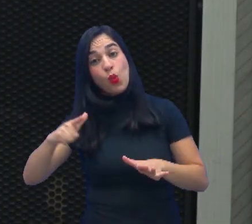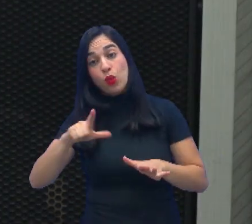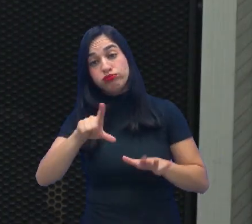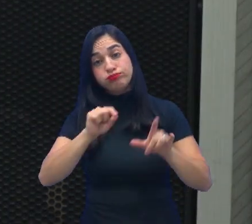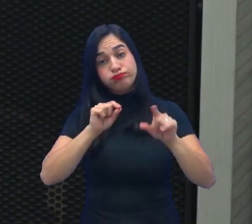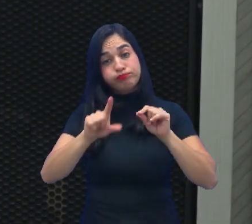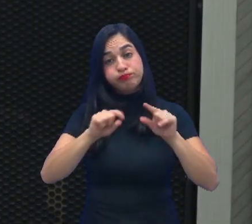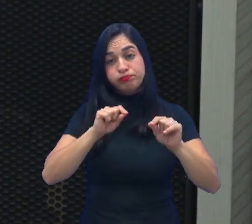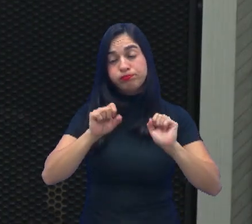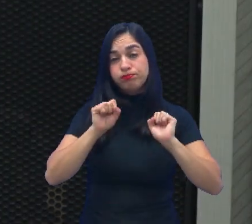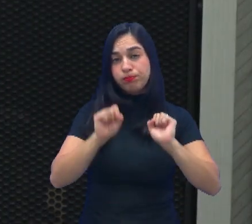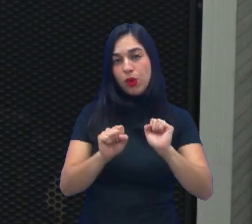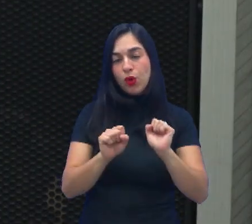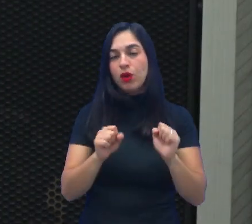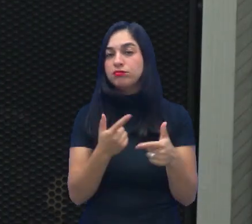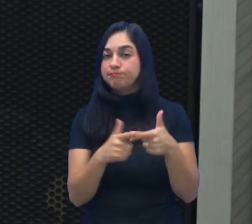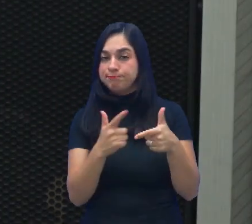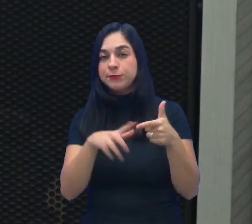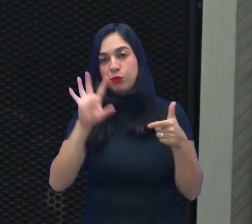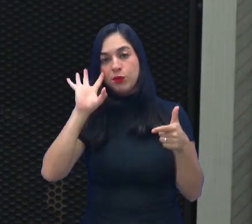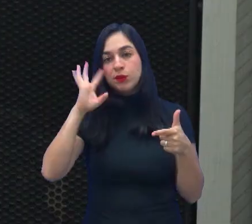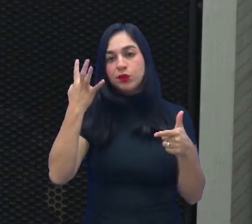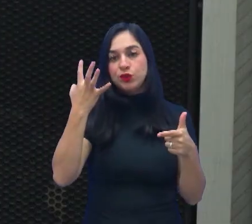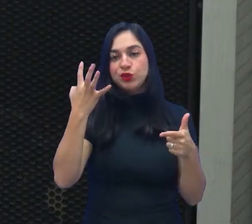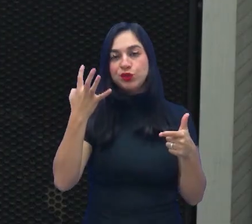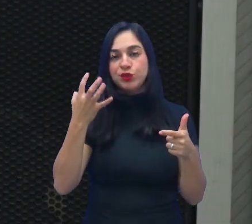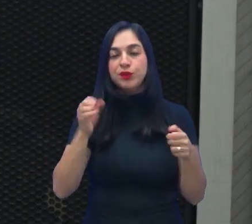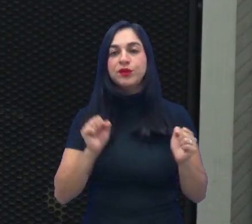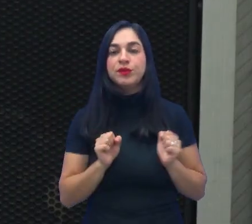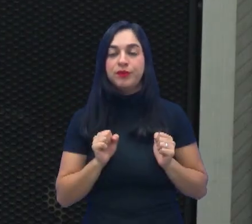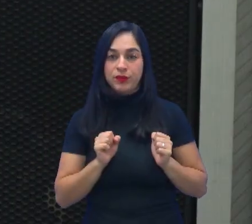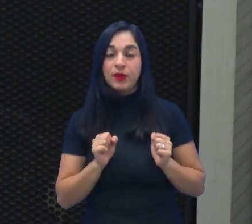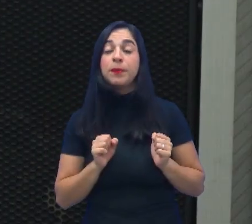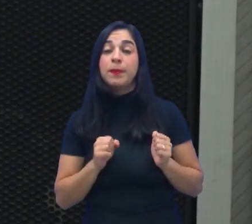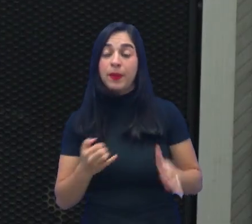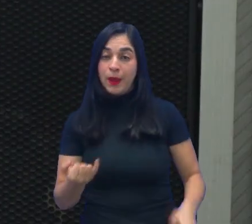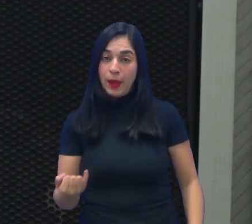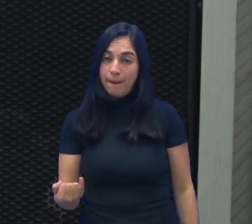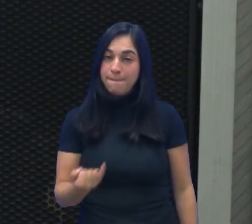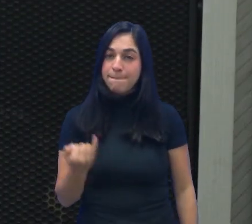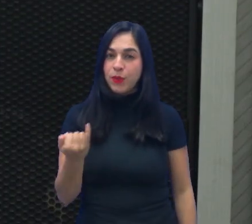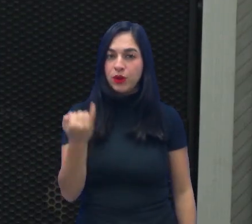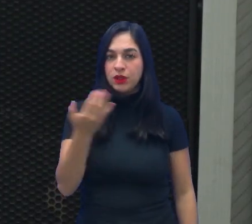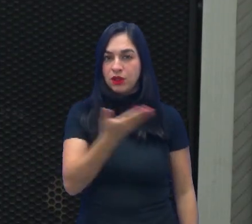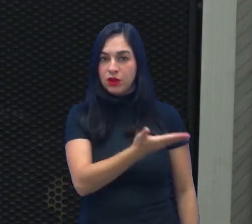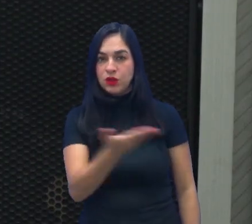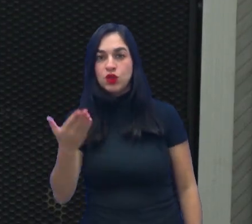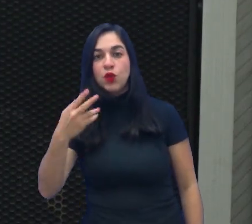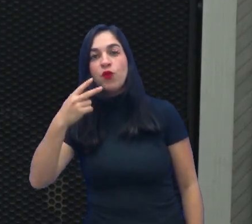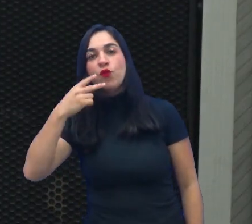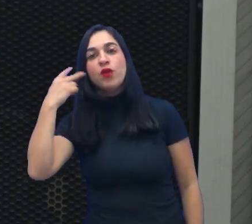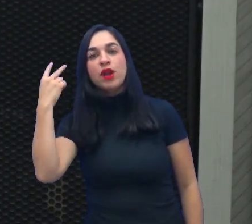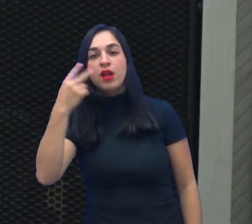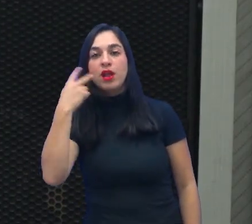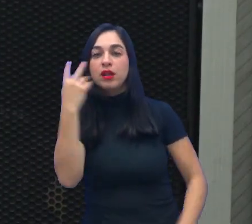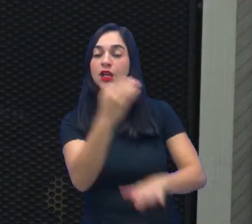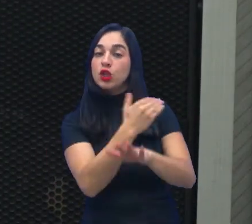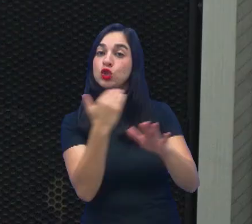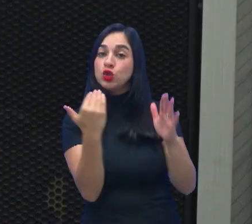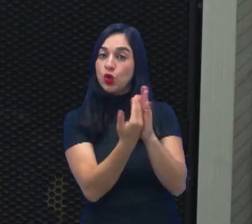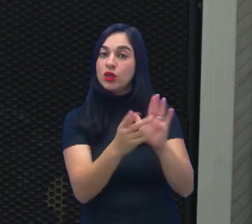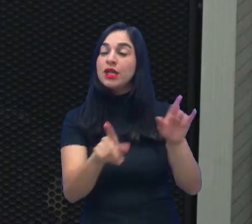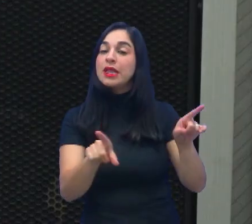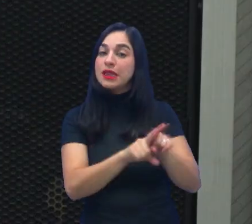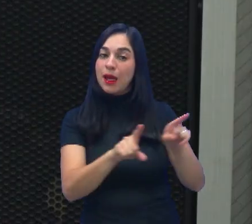uma saída para essa questão. Então, é importante que esses vereadores todos, inclusive da base do